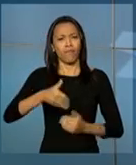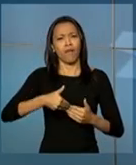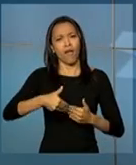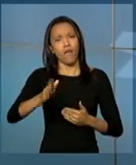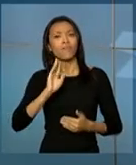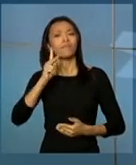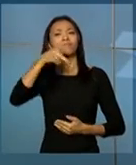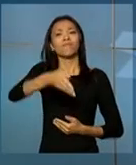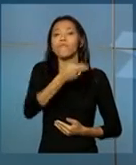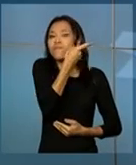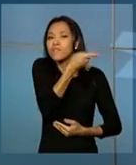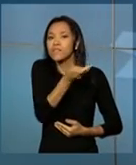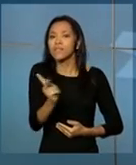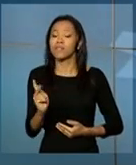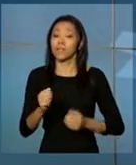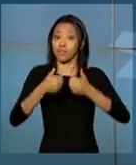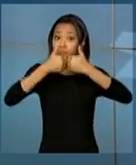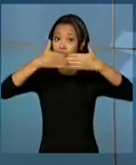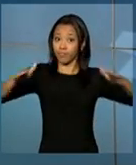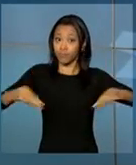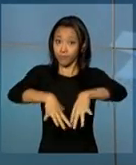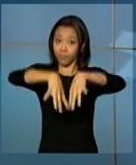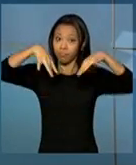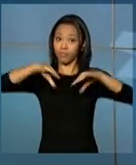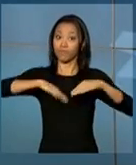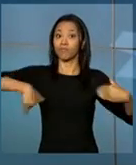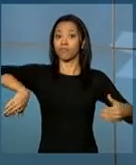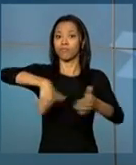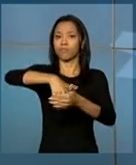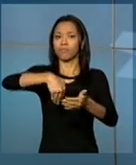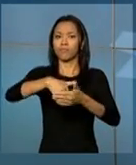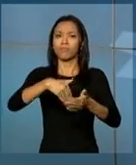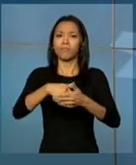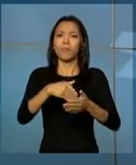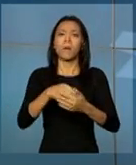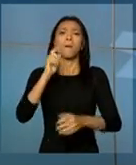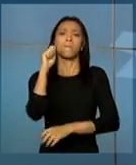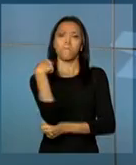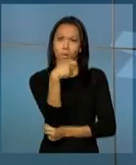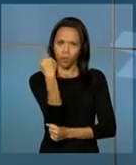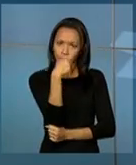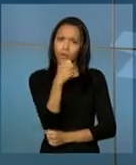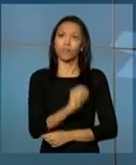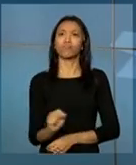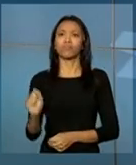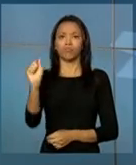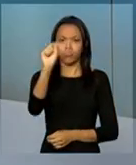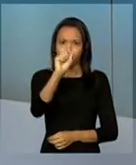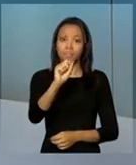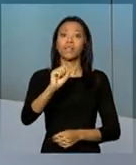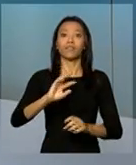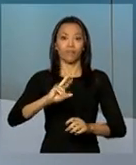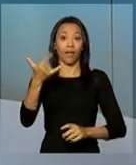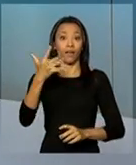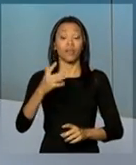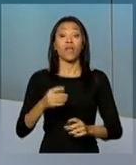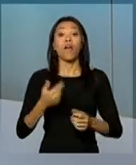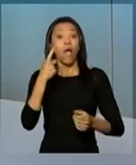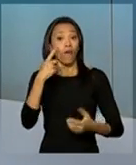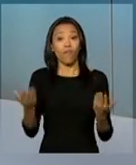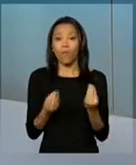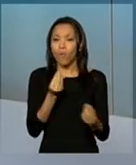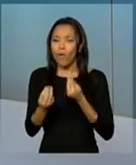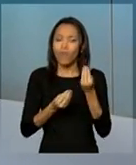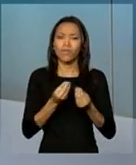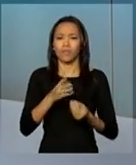fazer uma visita inaugural ao Beira-Rio, em Porto Alegre, um dos 12 estádios da competição. Vamos conversar com o